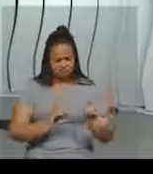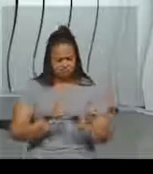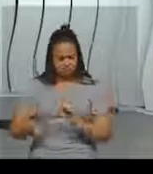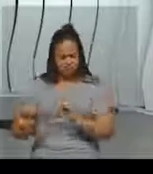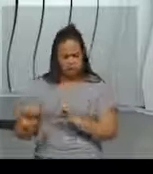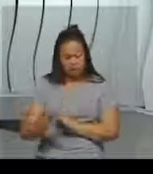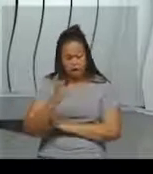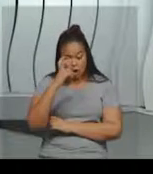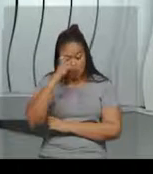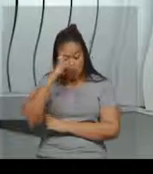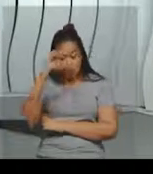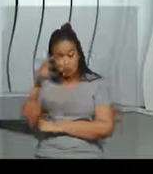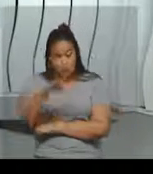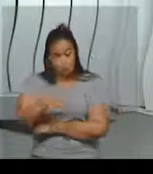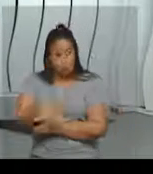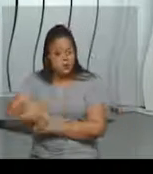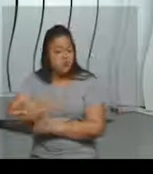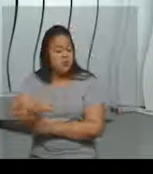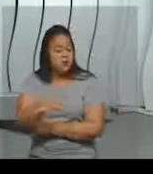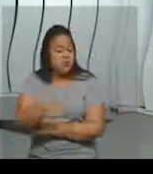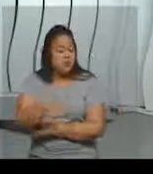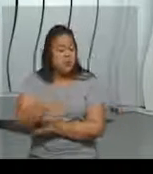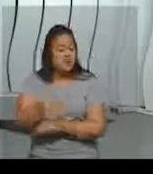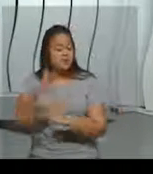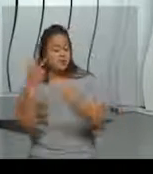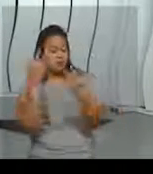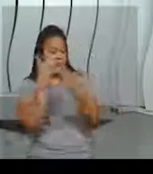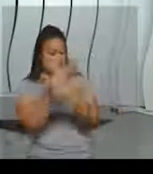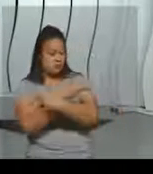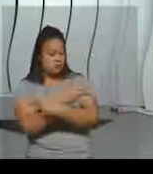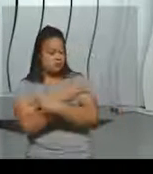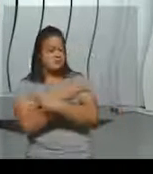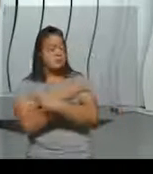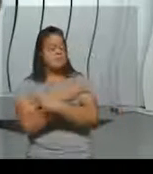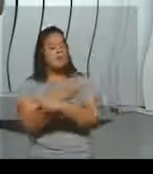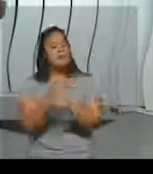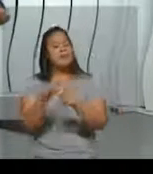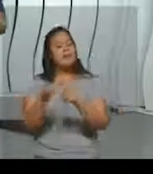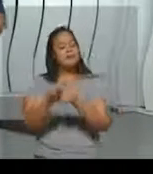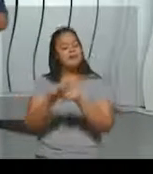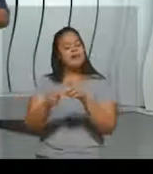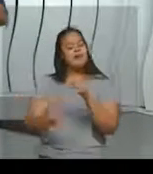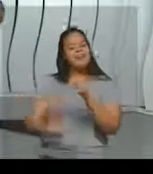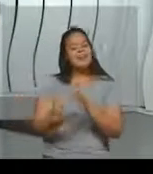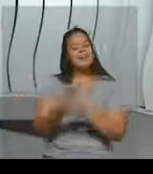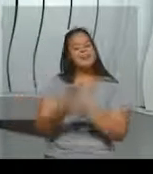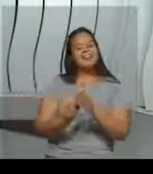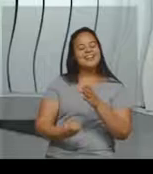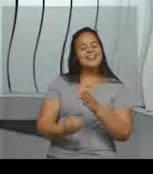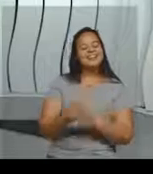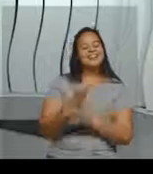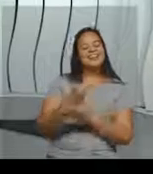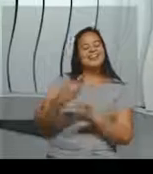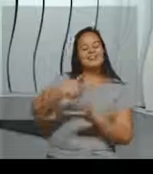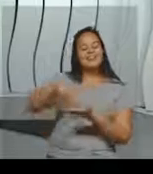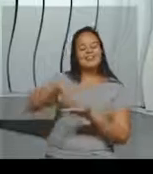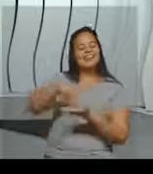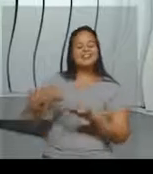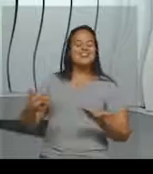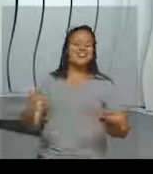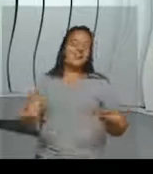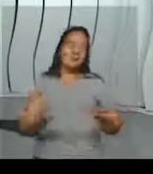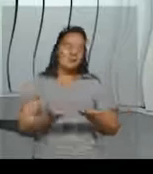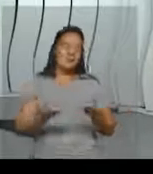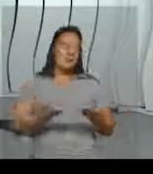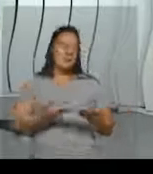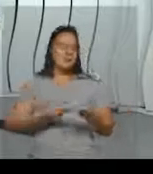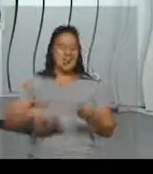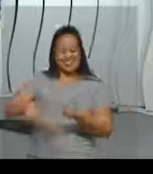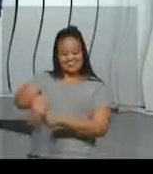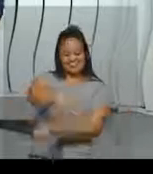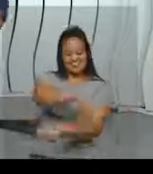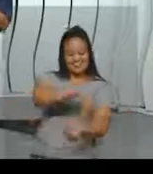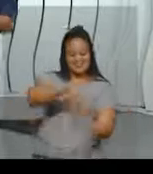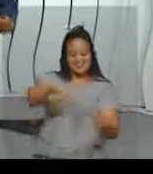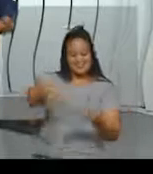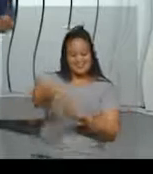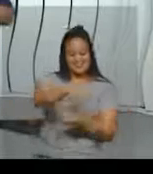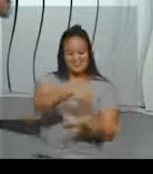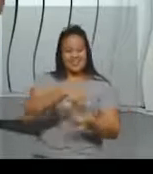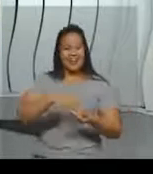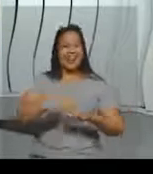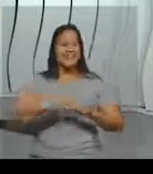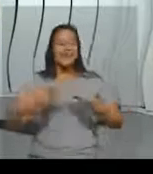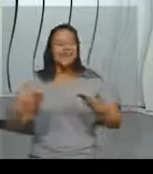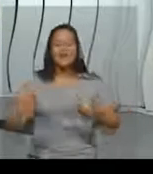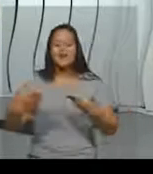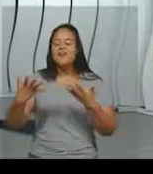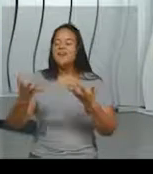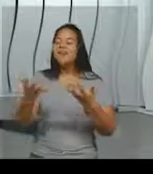cultura urbana do hip hop e a produção de dança na contemporaneidade, ok? Então, eu